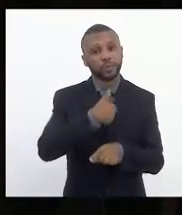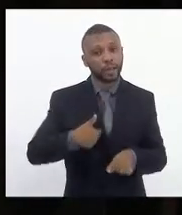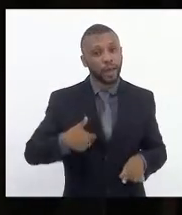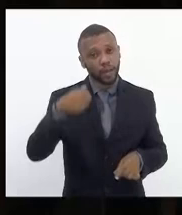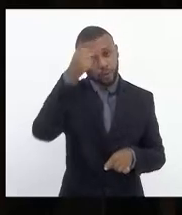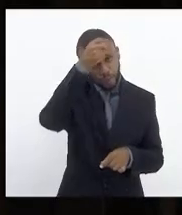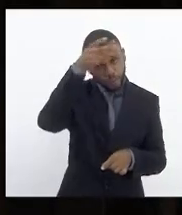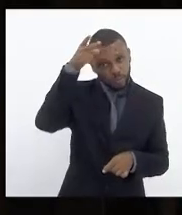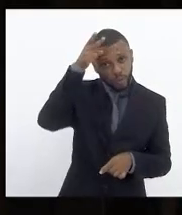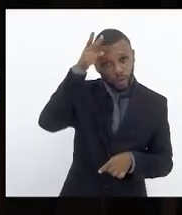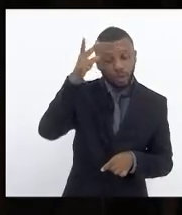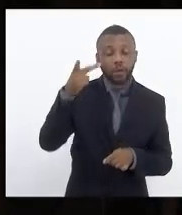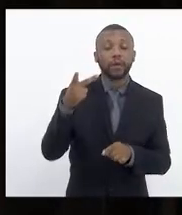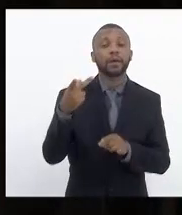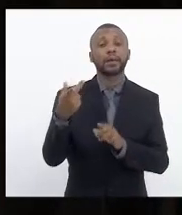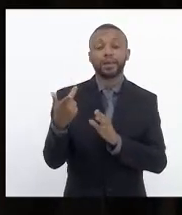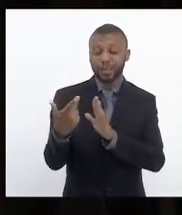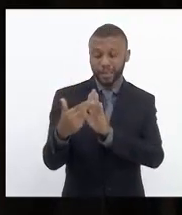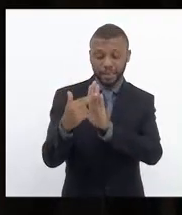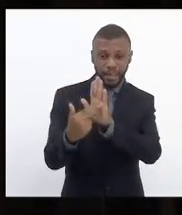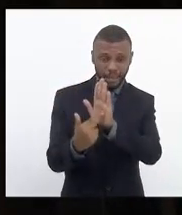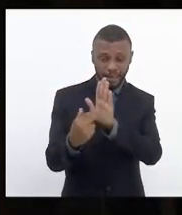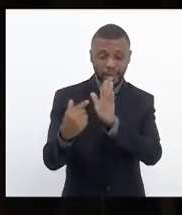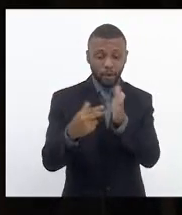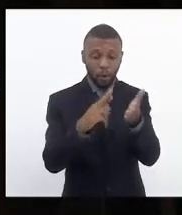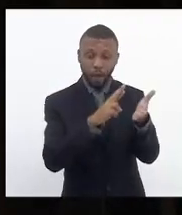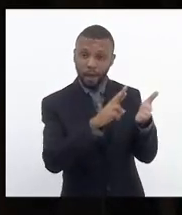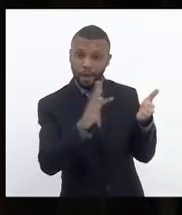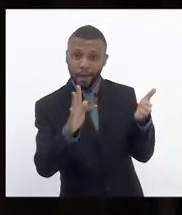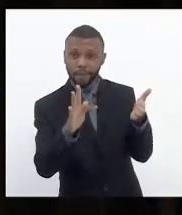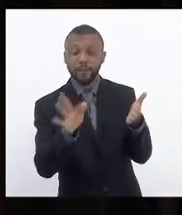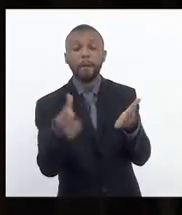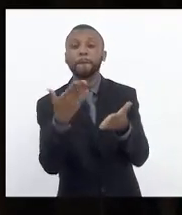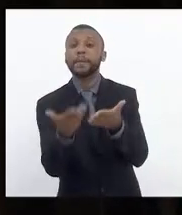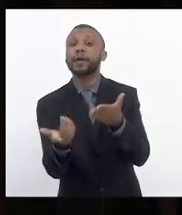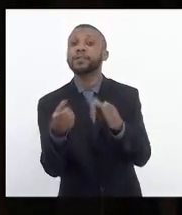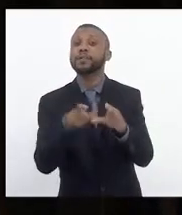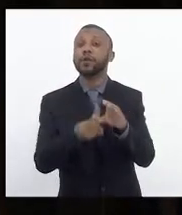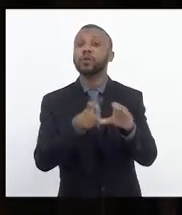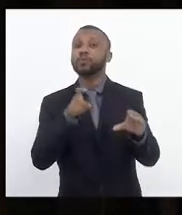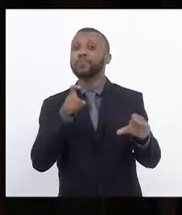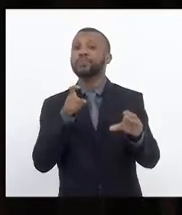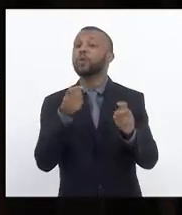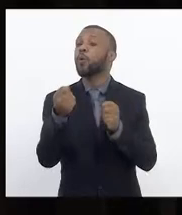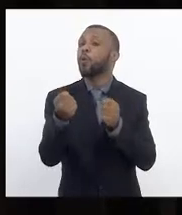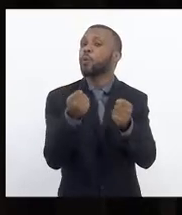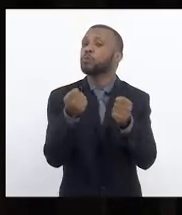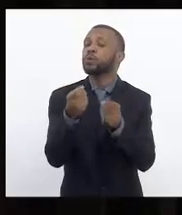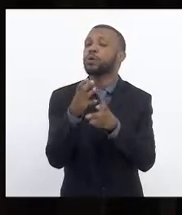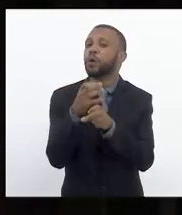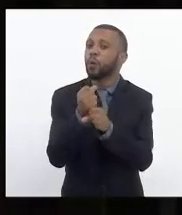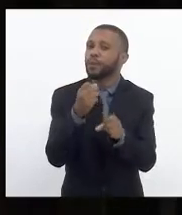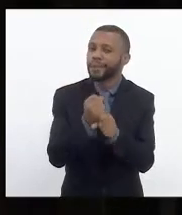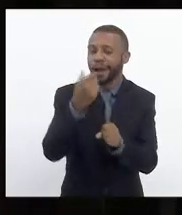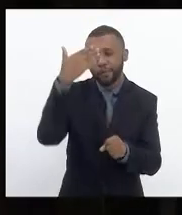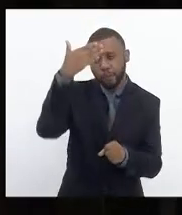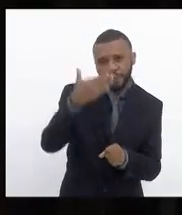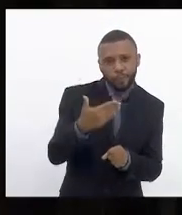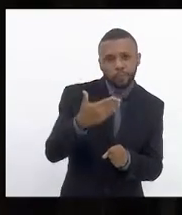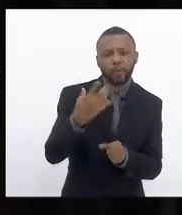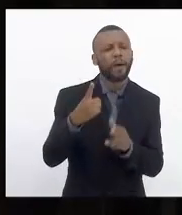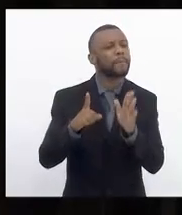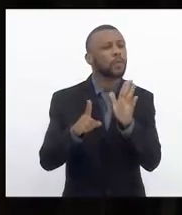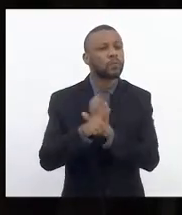representa a perda de autonomia do estado e o controle contábil será senhoras e